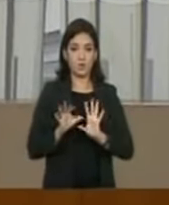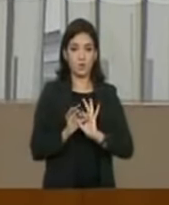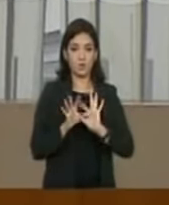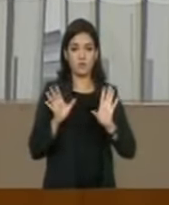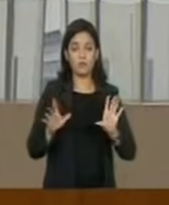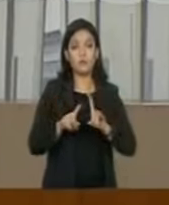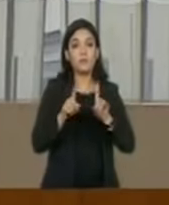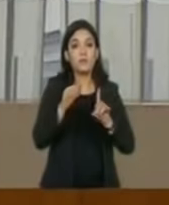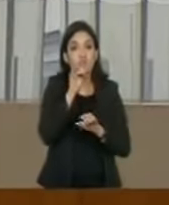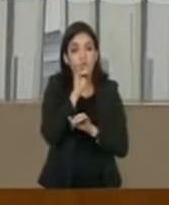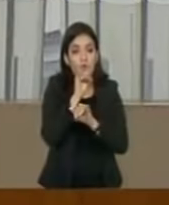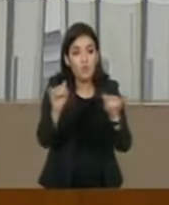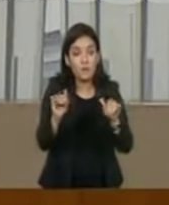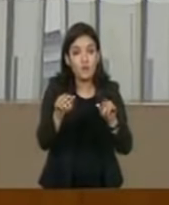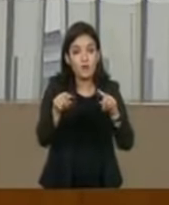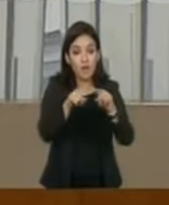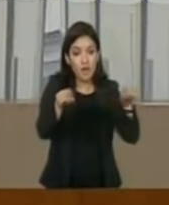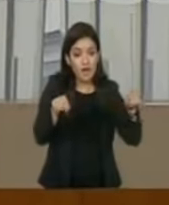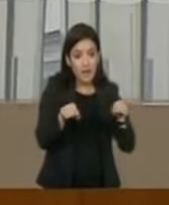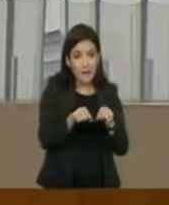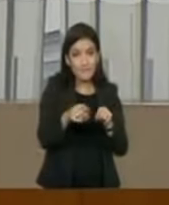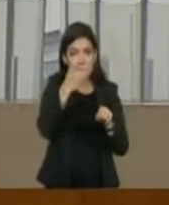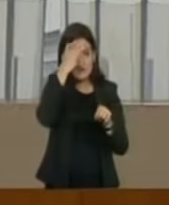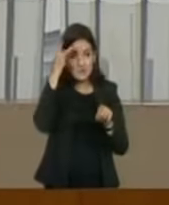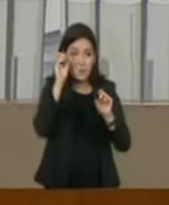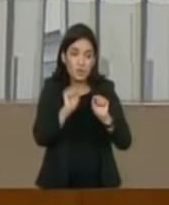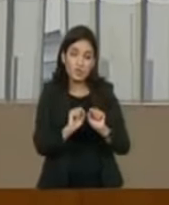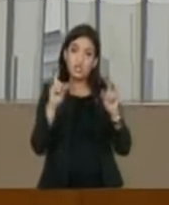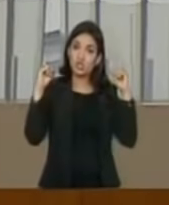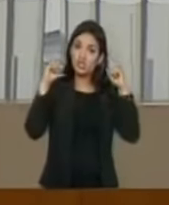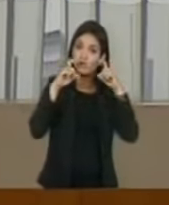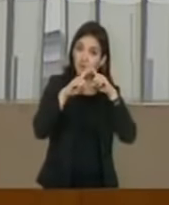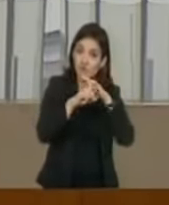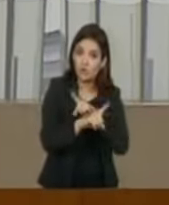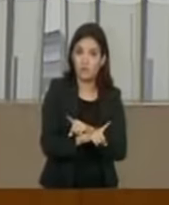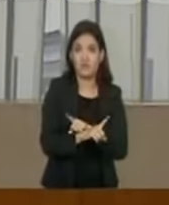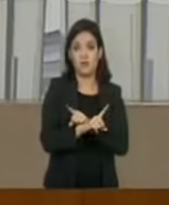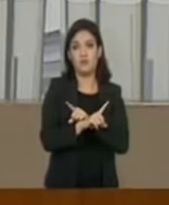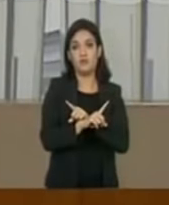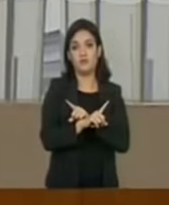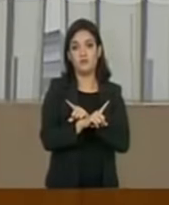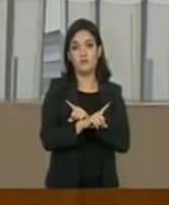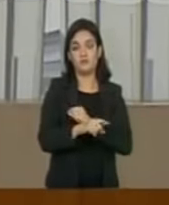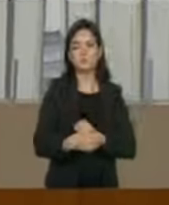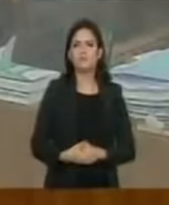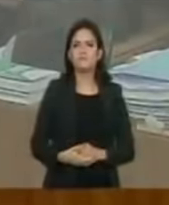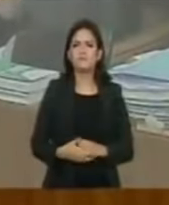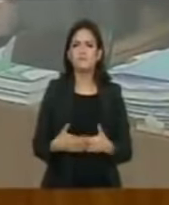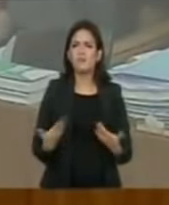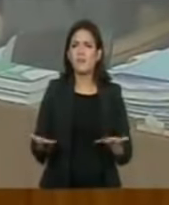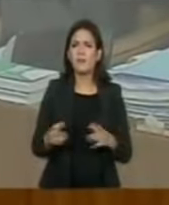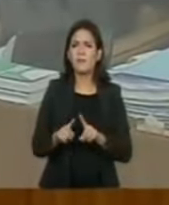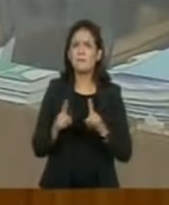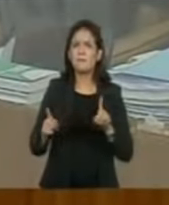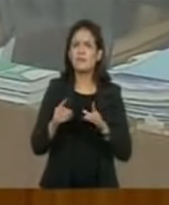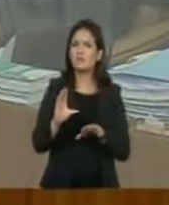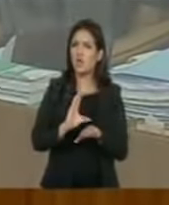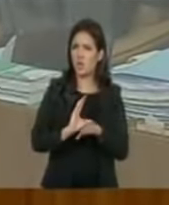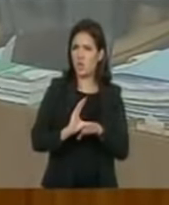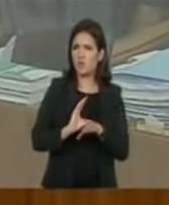das senhoras e dos senhores poderão ter dificuldades não houvesse prévio cadastramento presidente mas a constituição